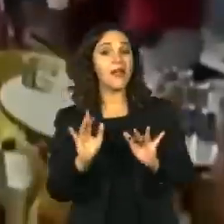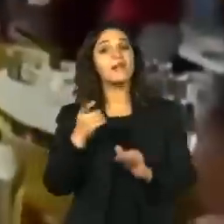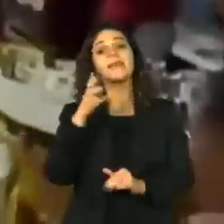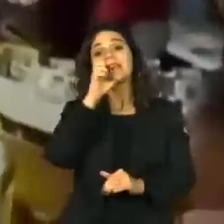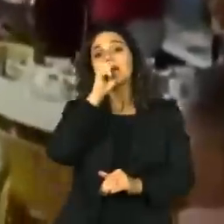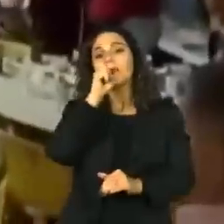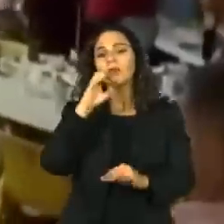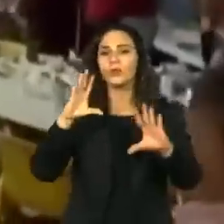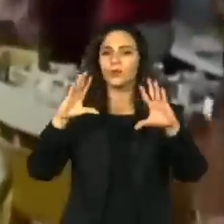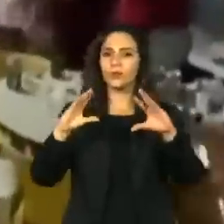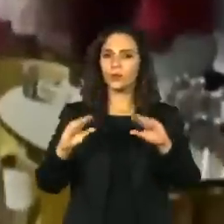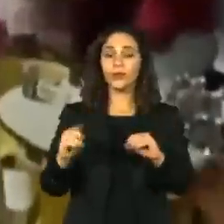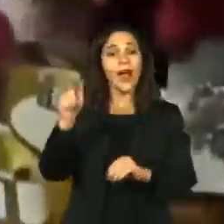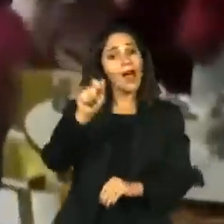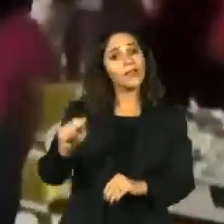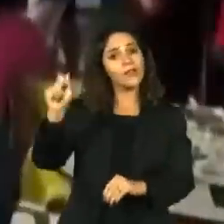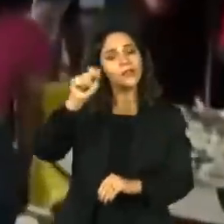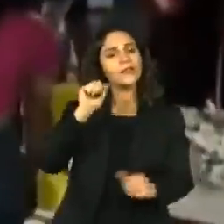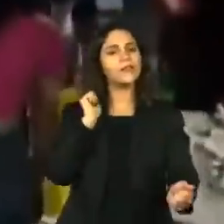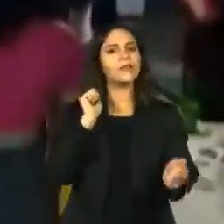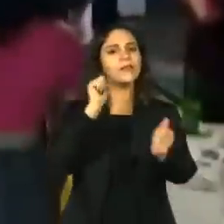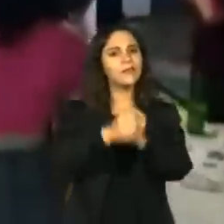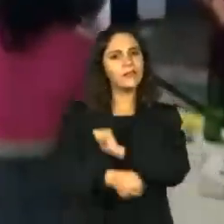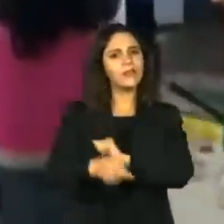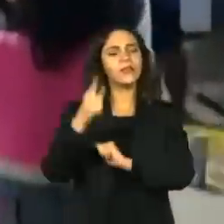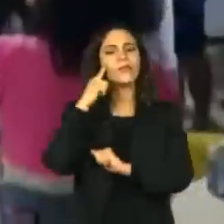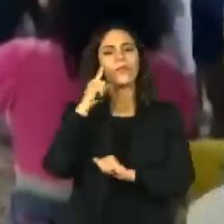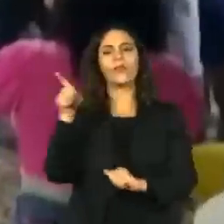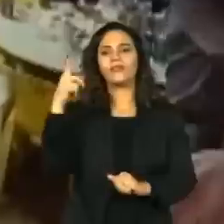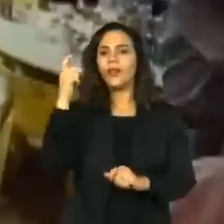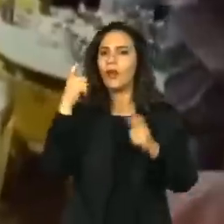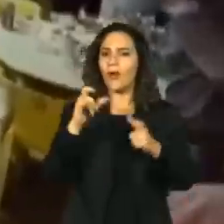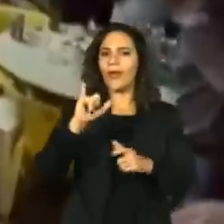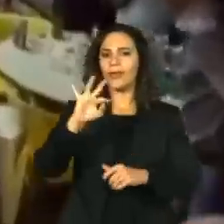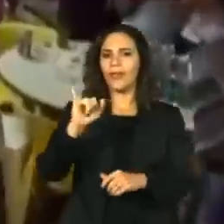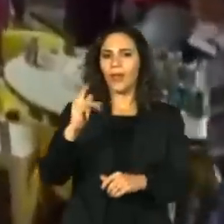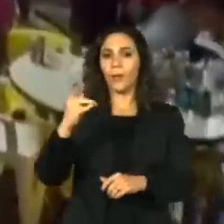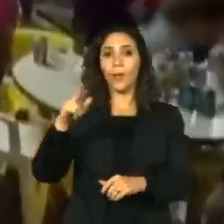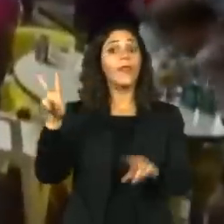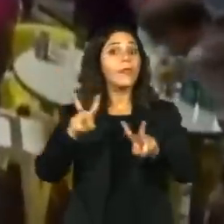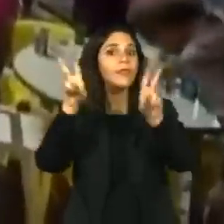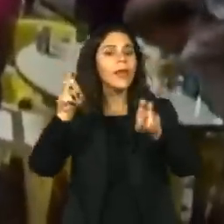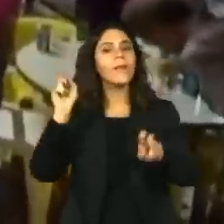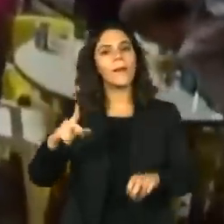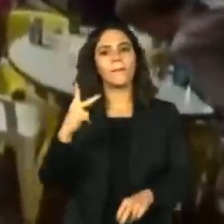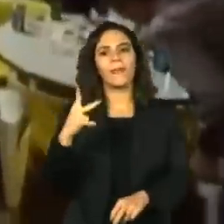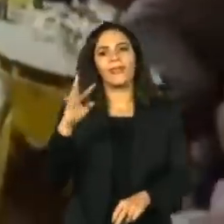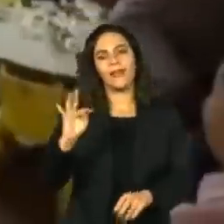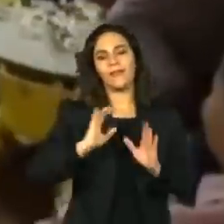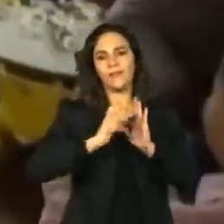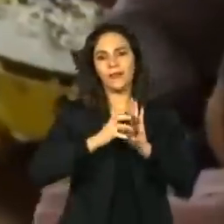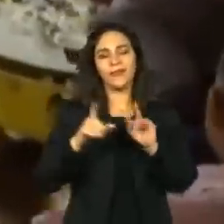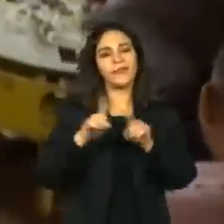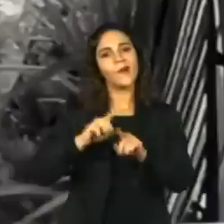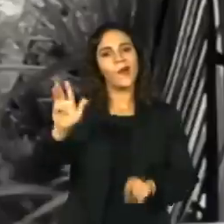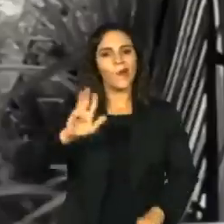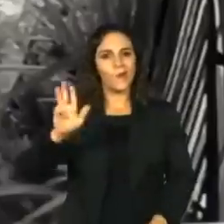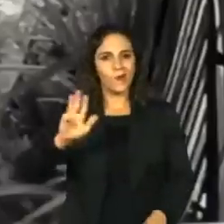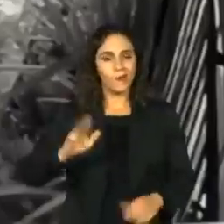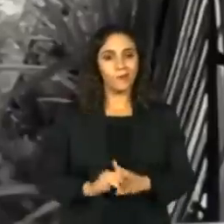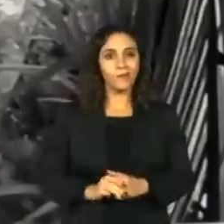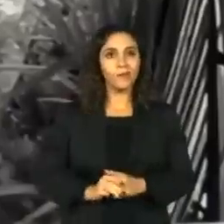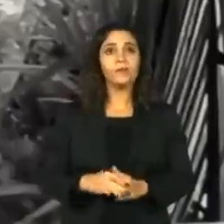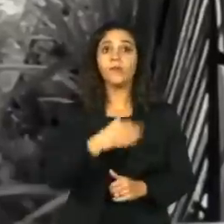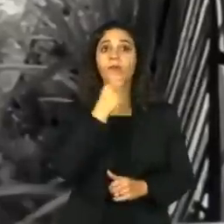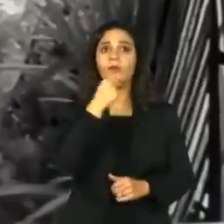de sábado na Associação Esportiva Saúde Física Itaipu. O tema da festa era o PT e o ex-presidente Lula. O